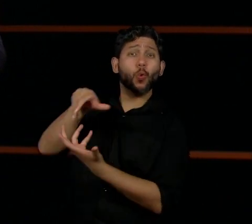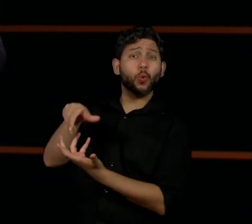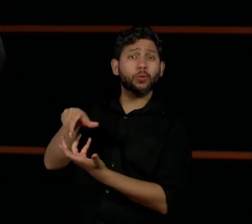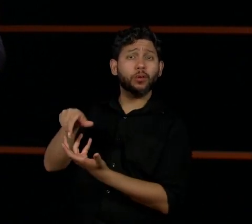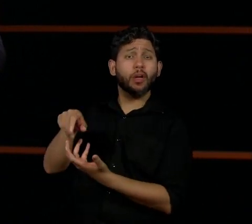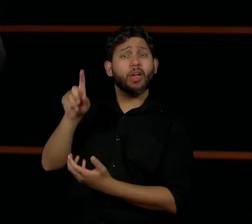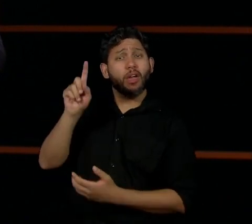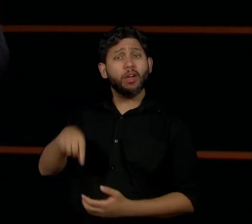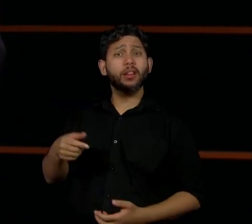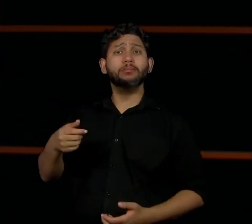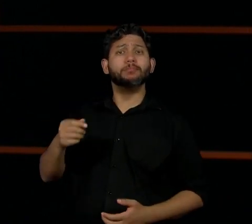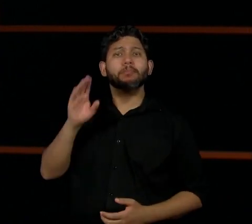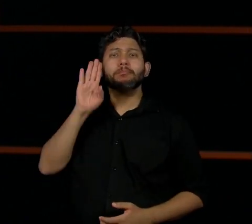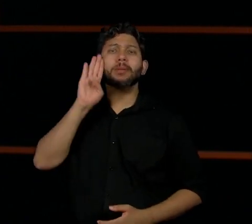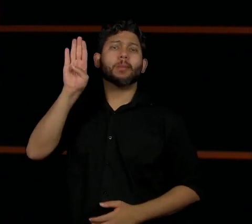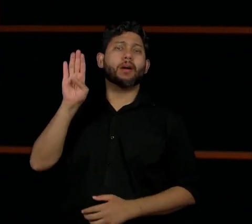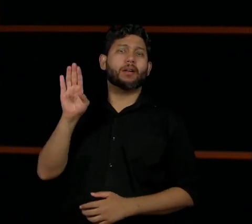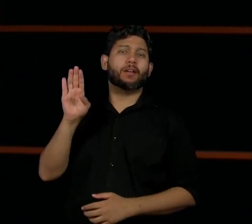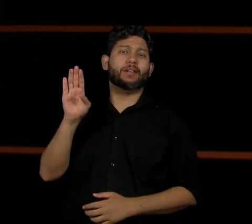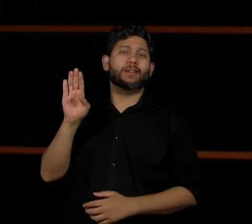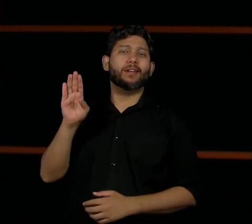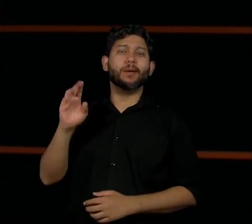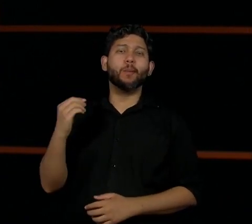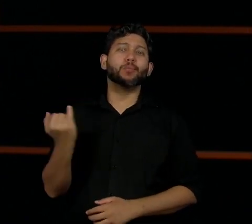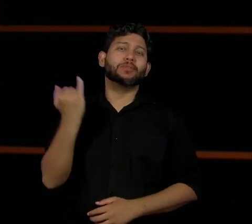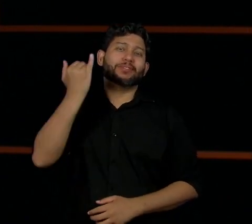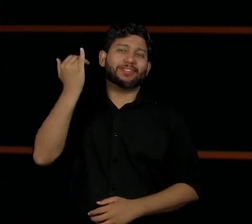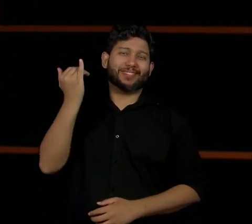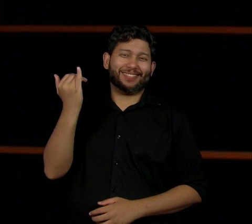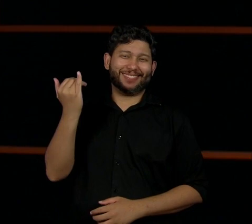né? Pelo que ele representa